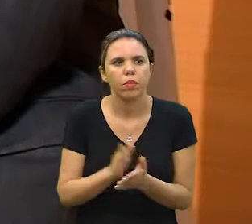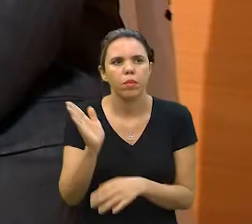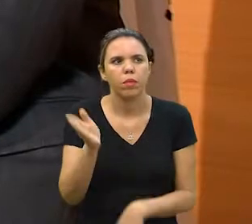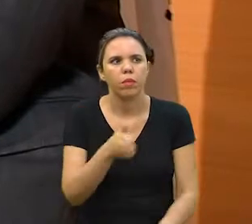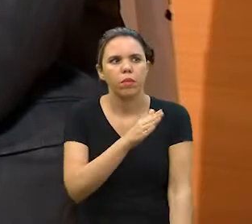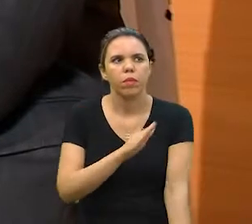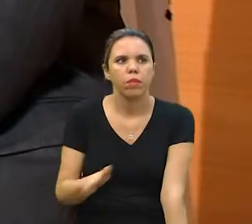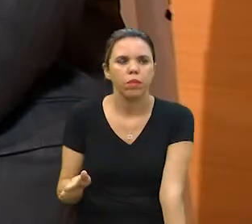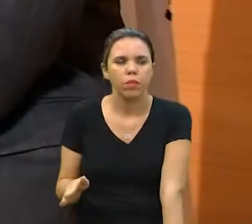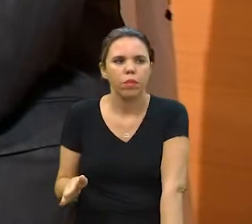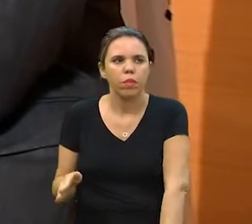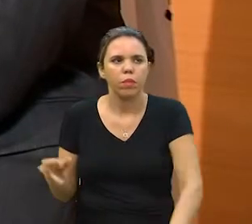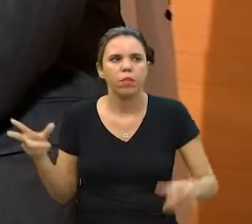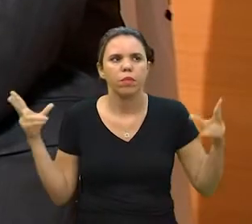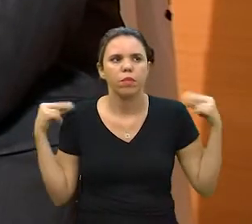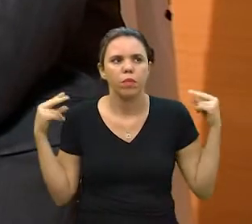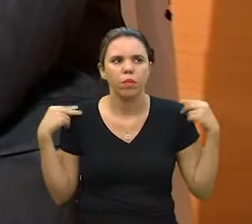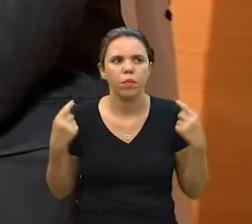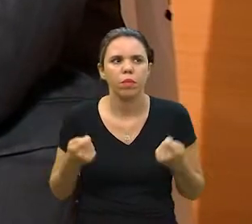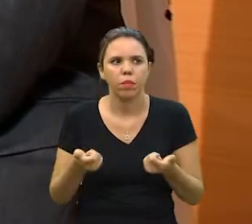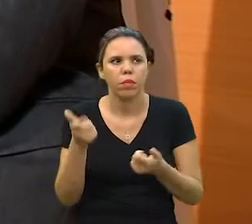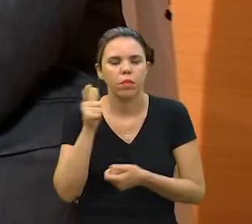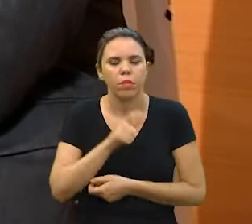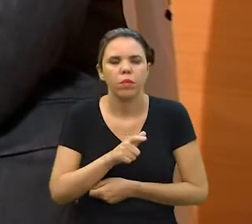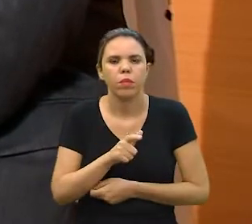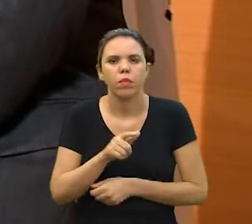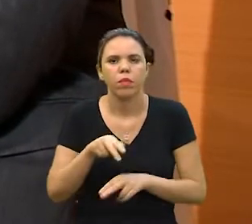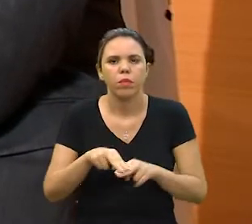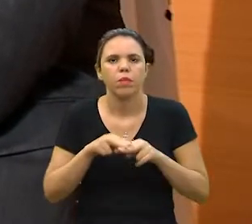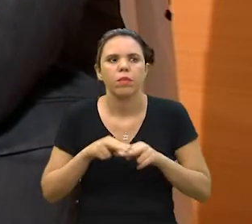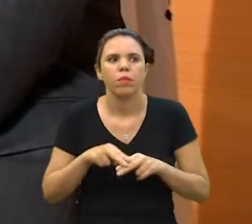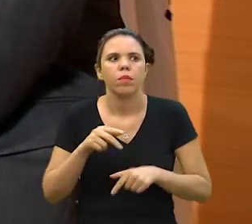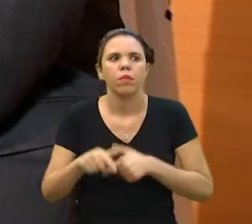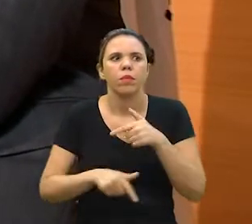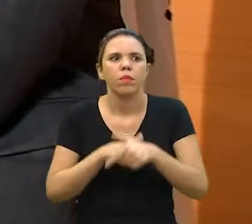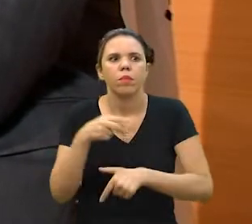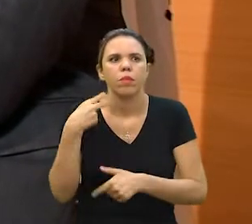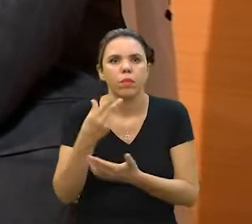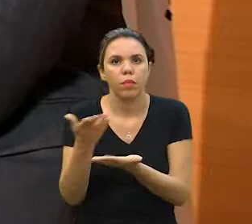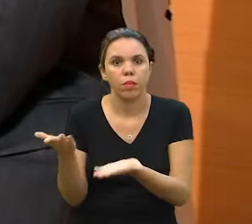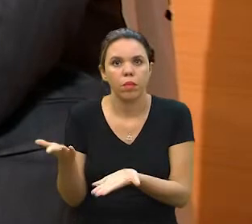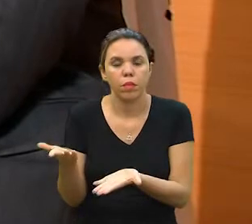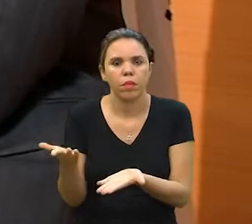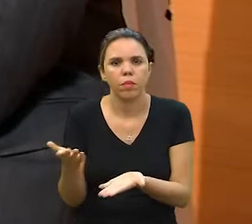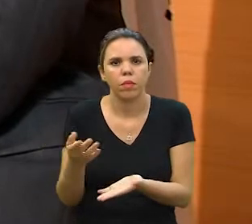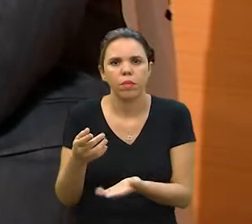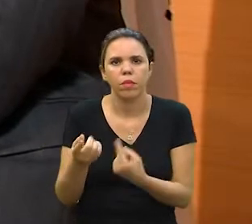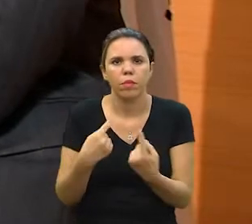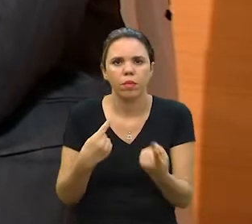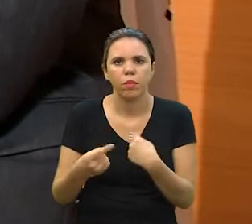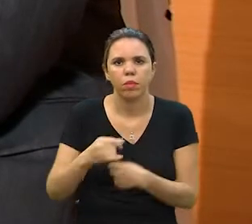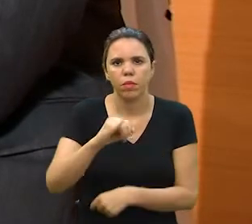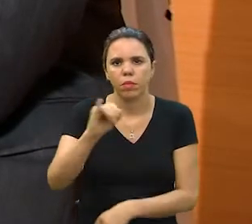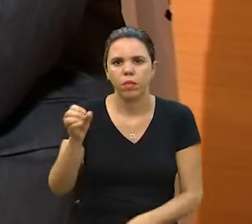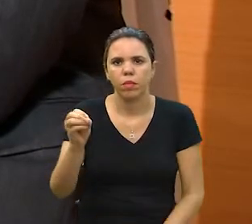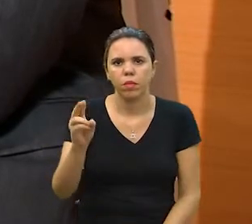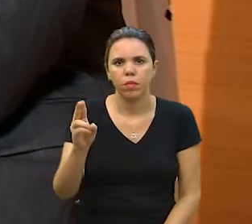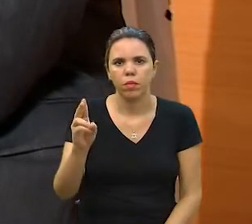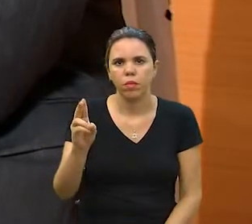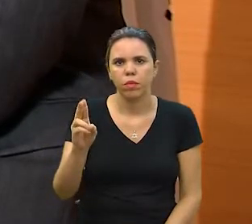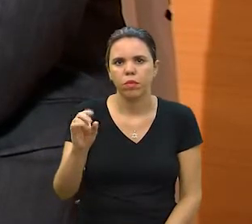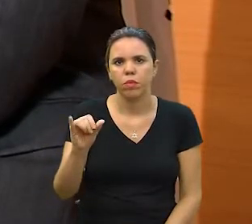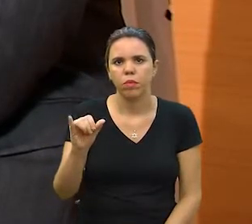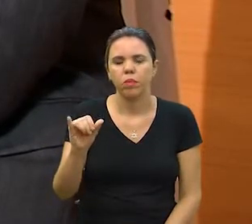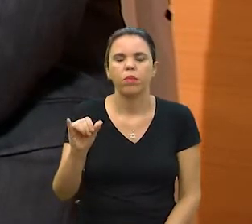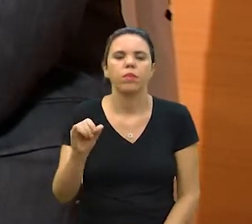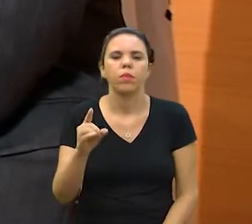foram canceladas, motoristas beneficiados aí, devido também ao trabalho do senhor, né? Ali na John Boy do Love estava sendo